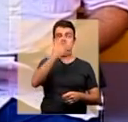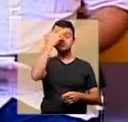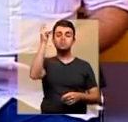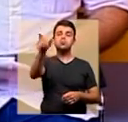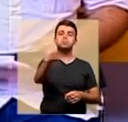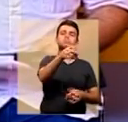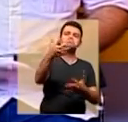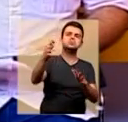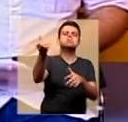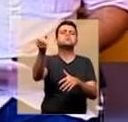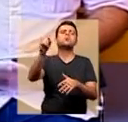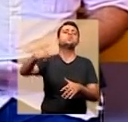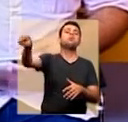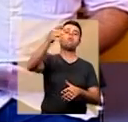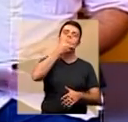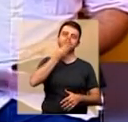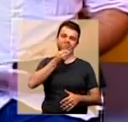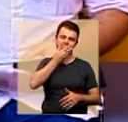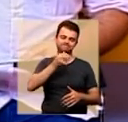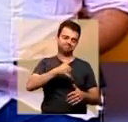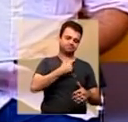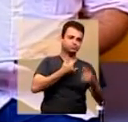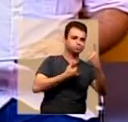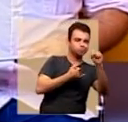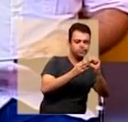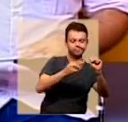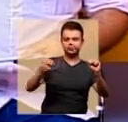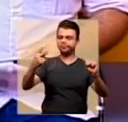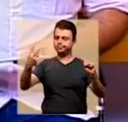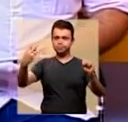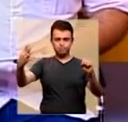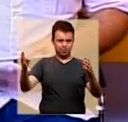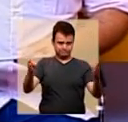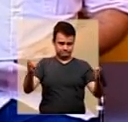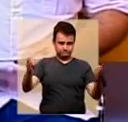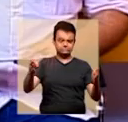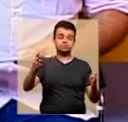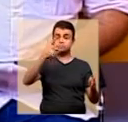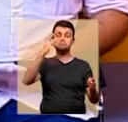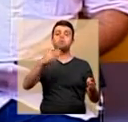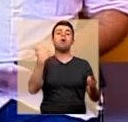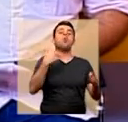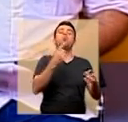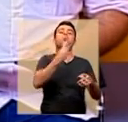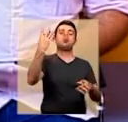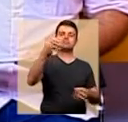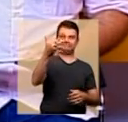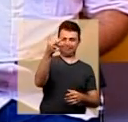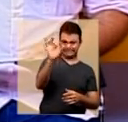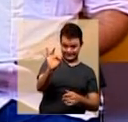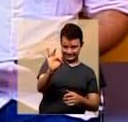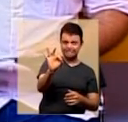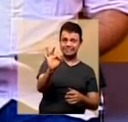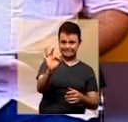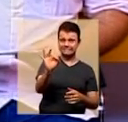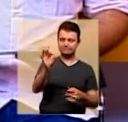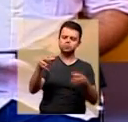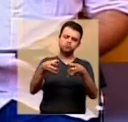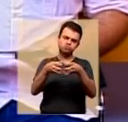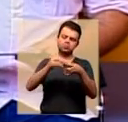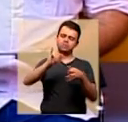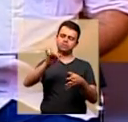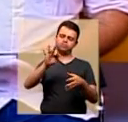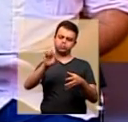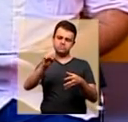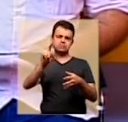60 eram homens. E aí a gente pega a faixa etária de 18 a 24 anos, foram 10 mortes. Esse é um dado desse